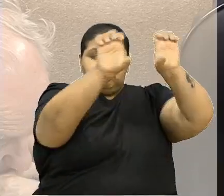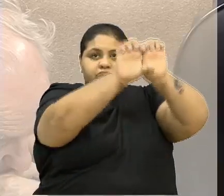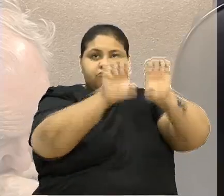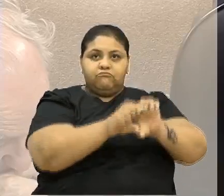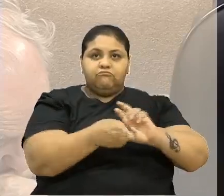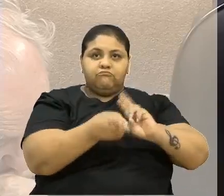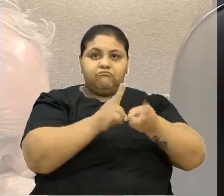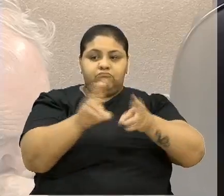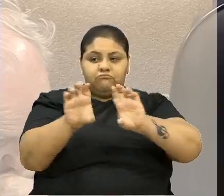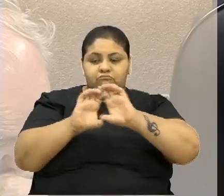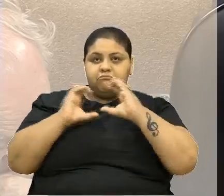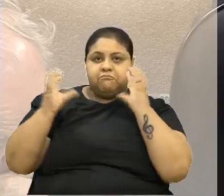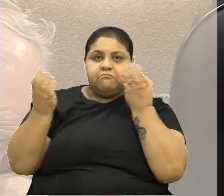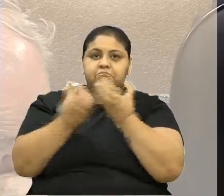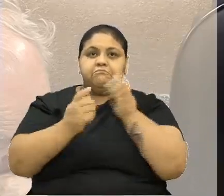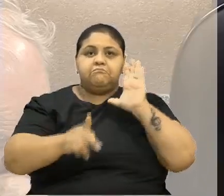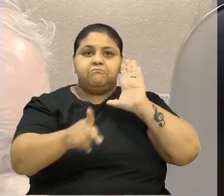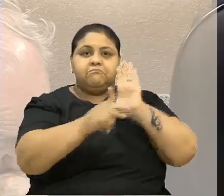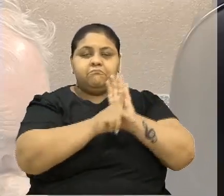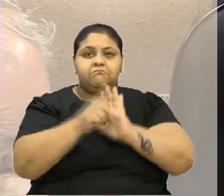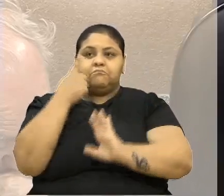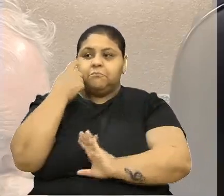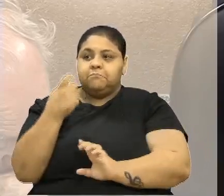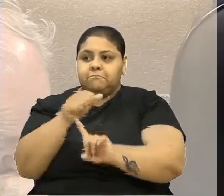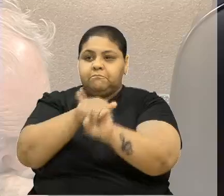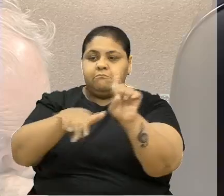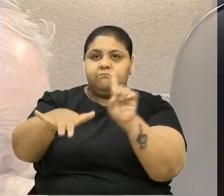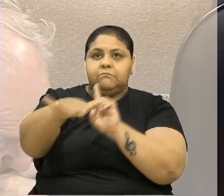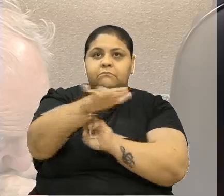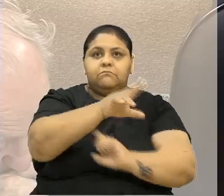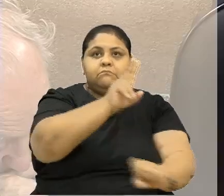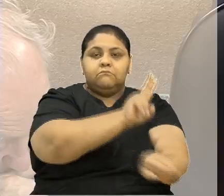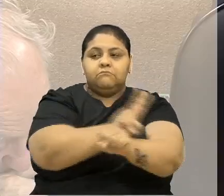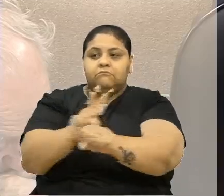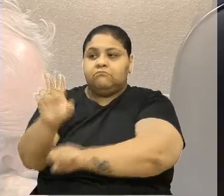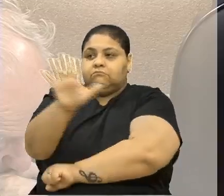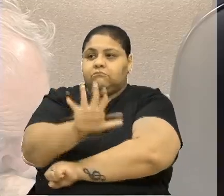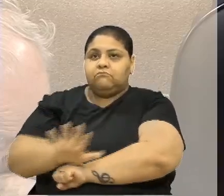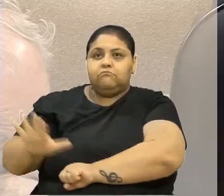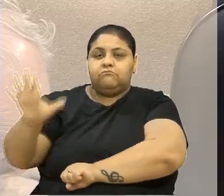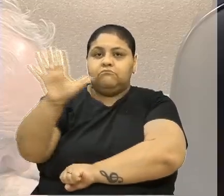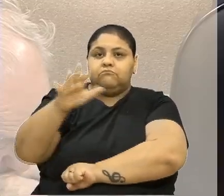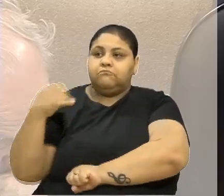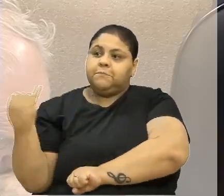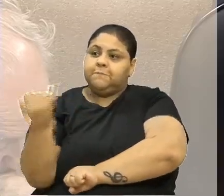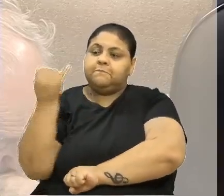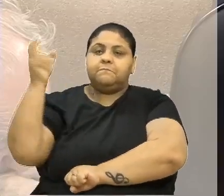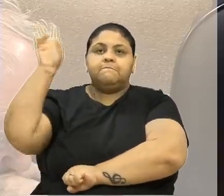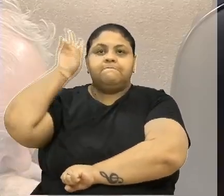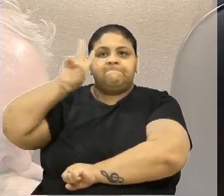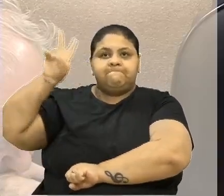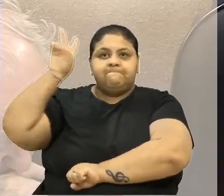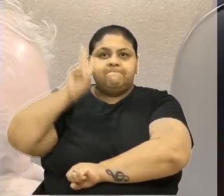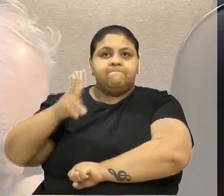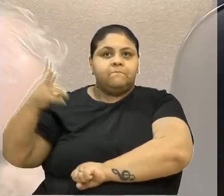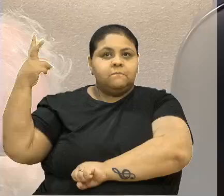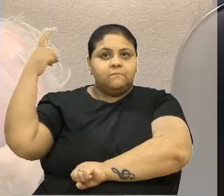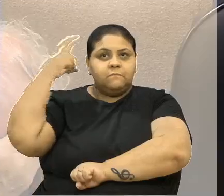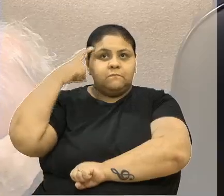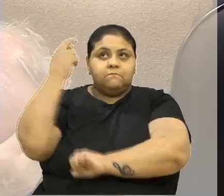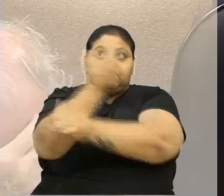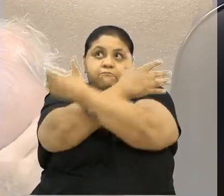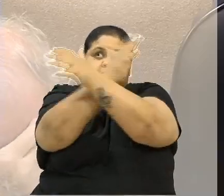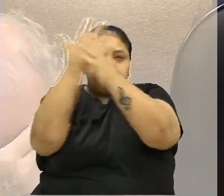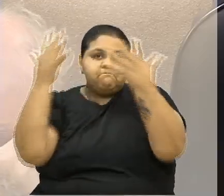e comunitária, em projetos de interesse social e preservação de áreas com relevância histórica, cultural e